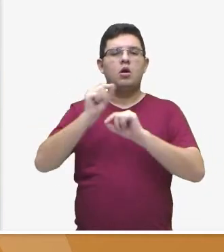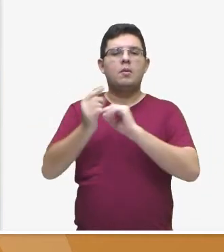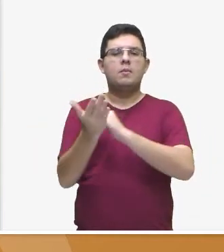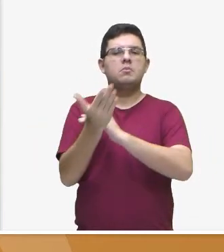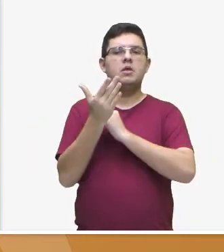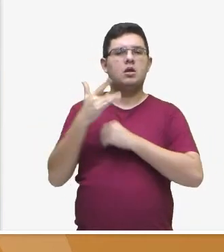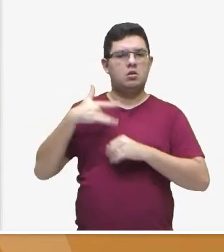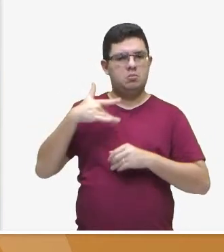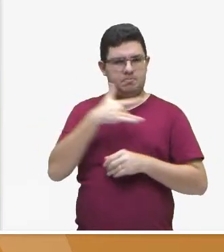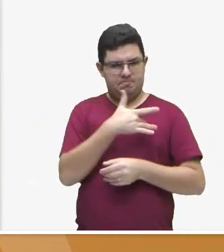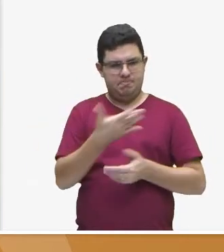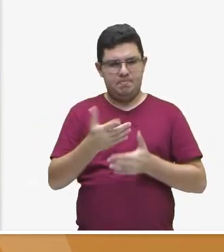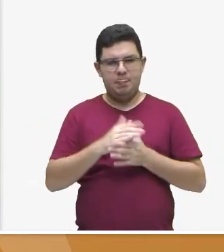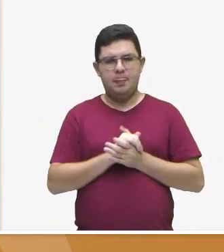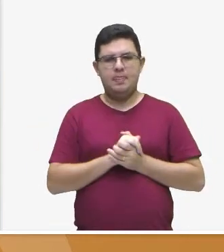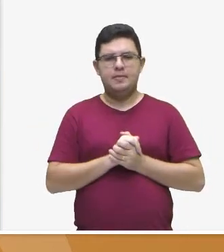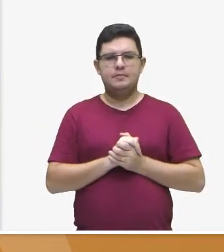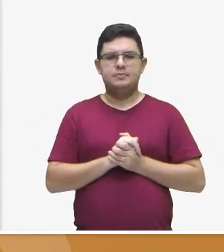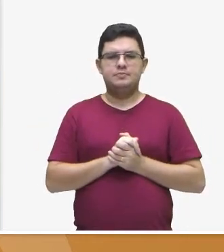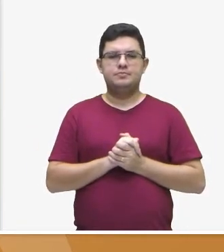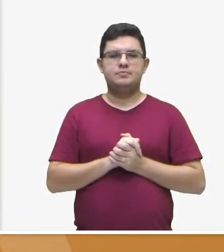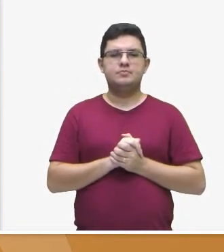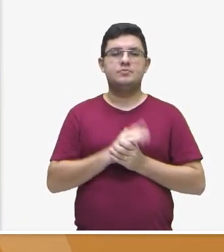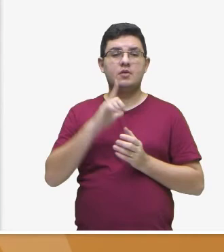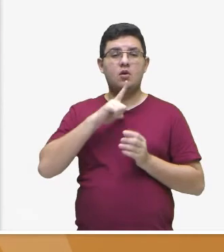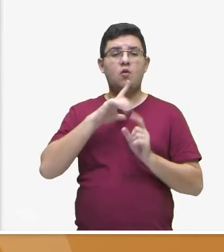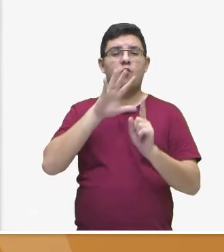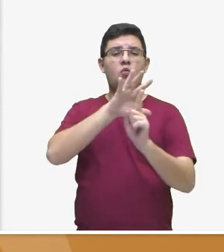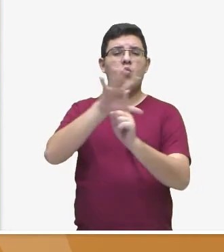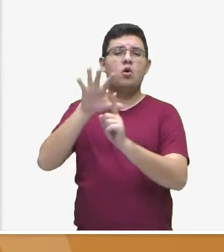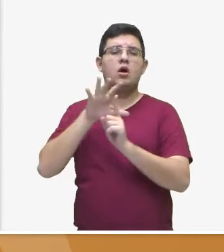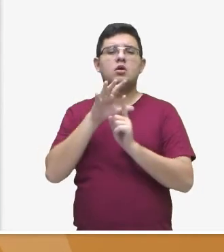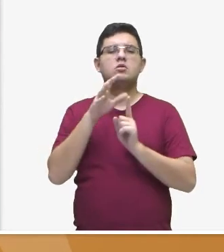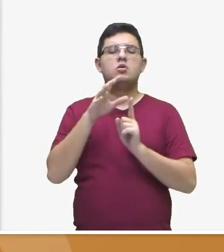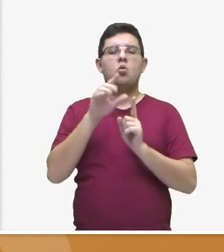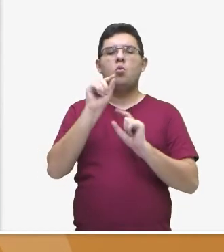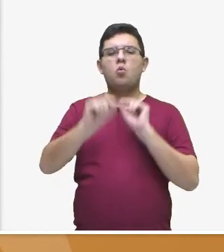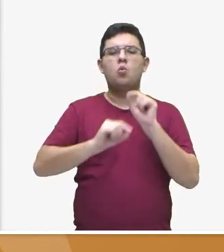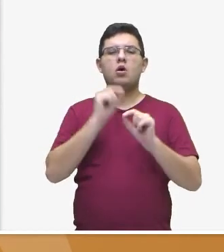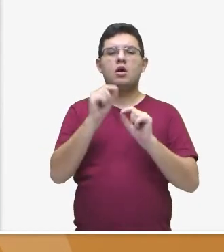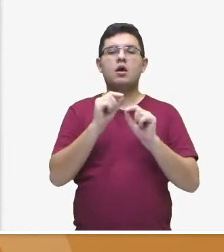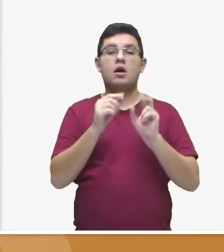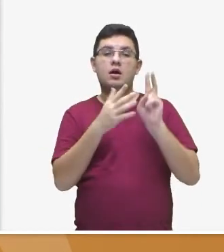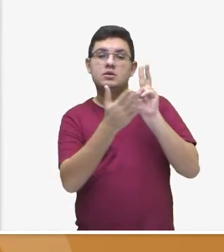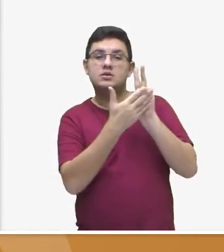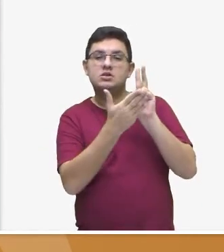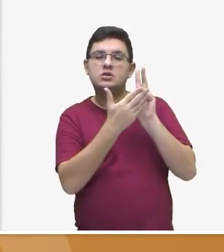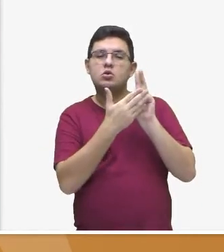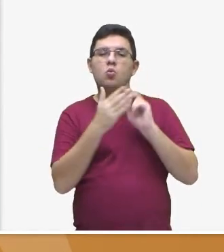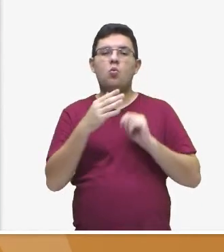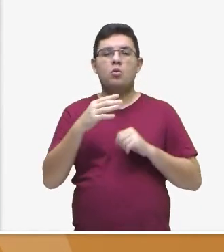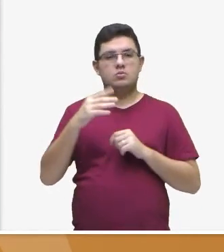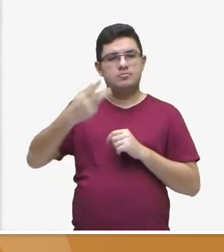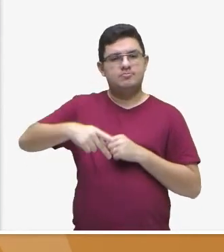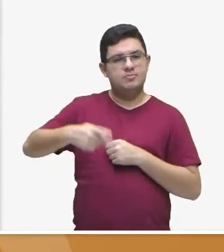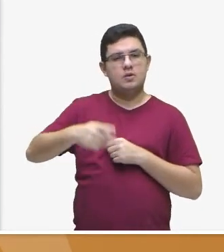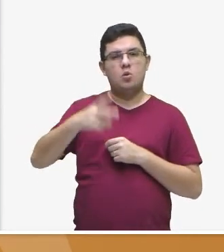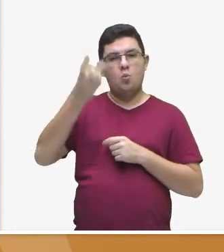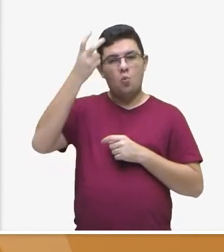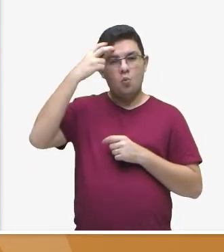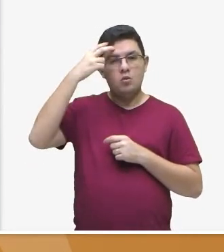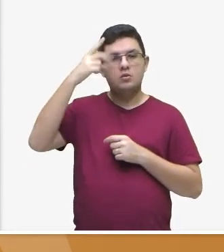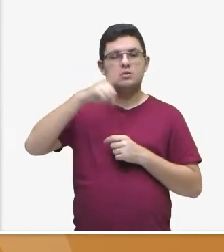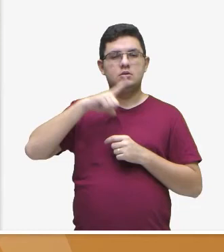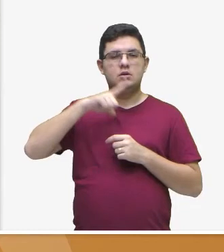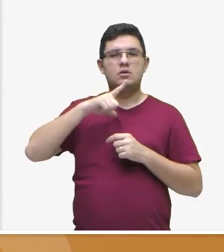utiliza. As influências indígenas nas culturas brasileiras estão enraizadas em todos